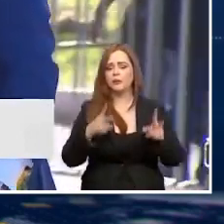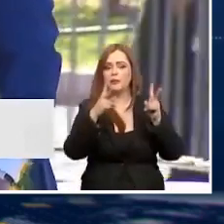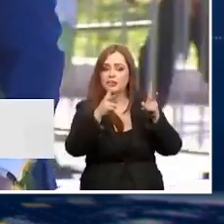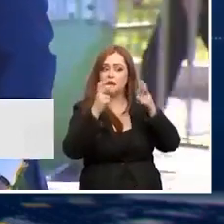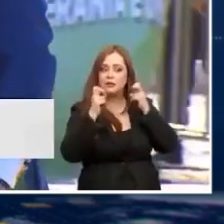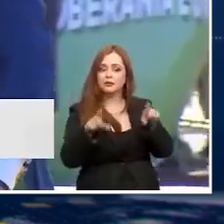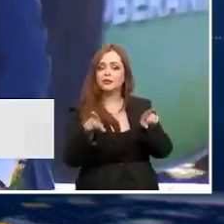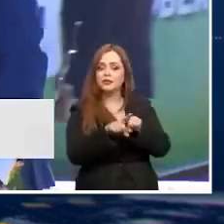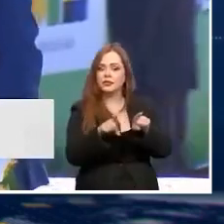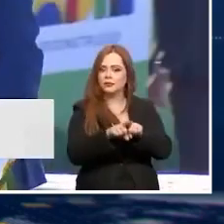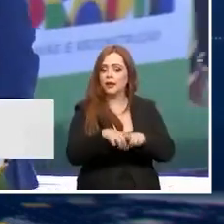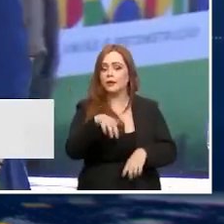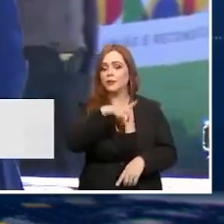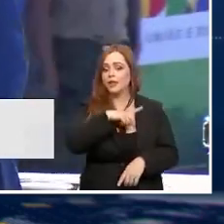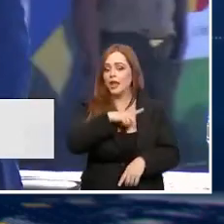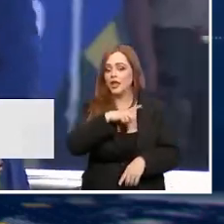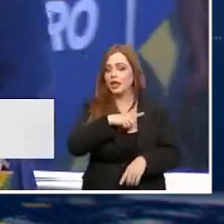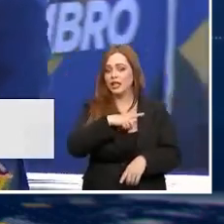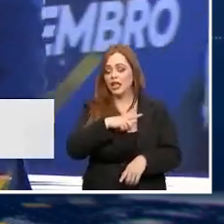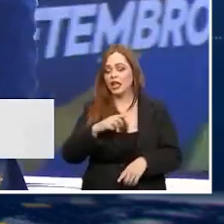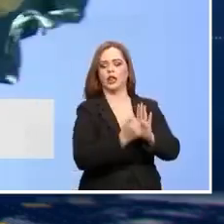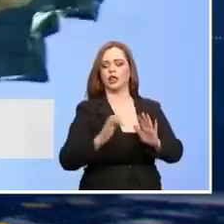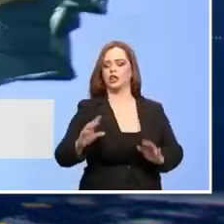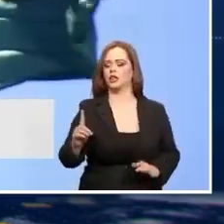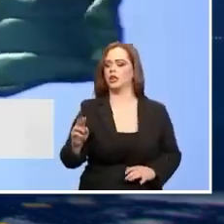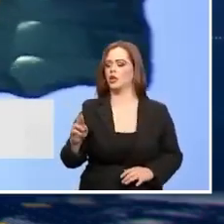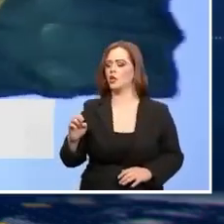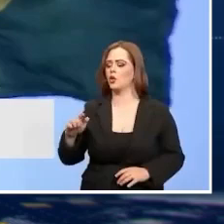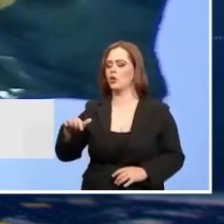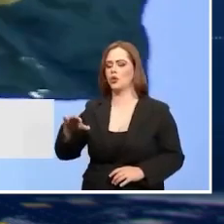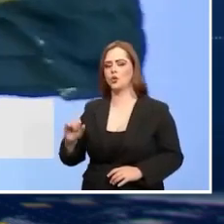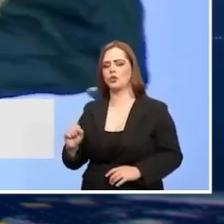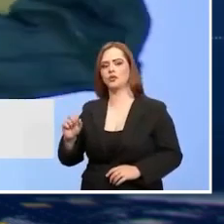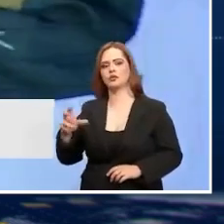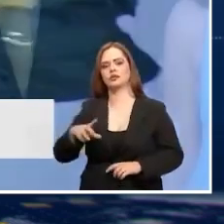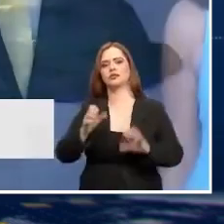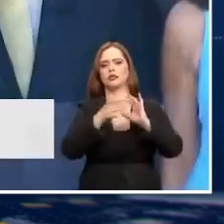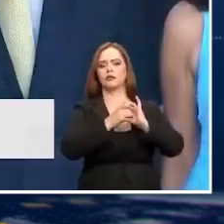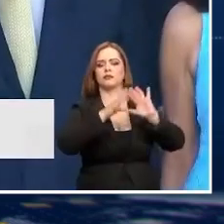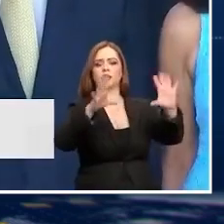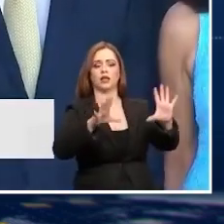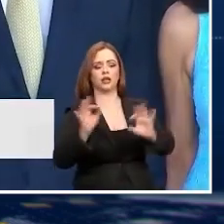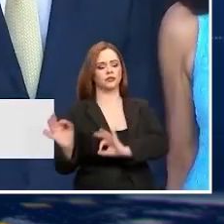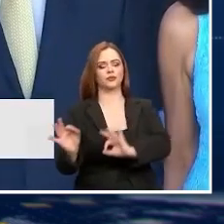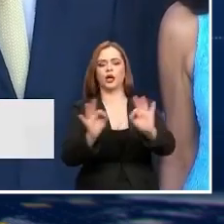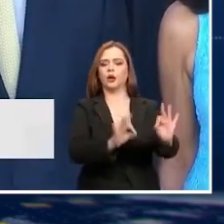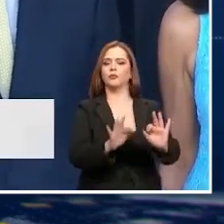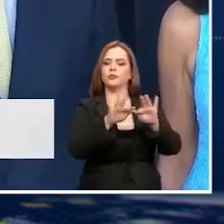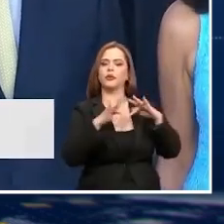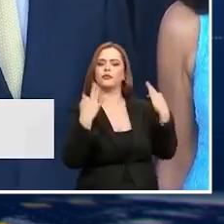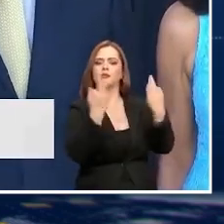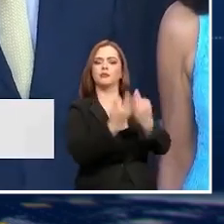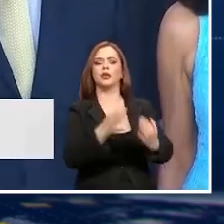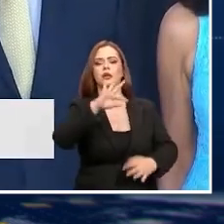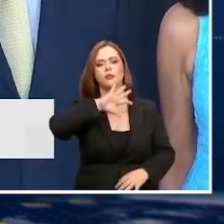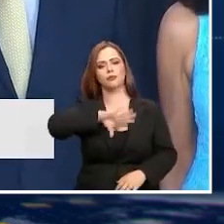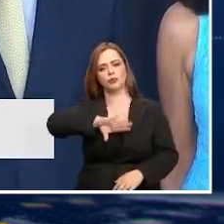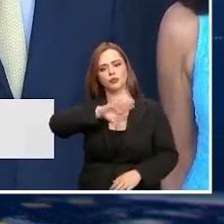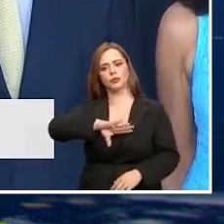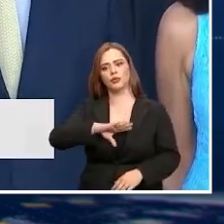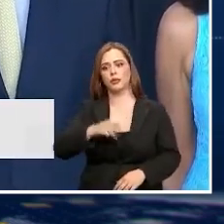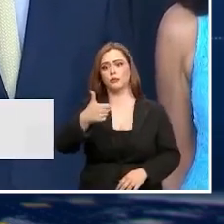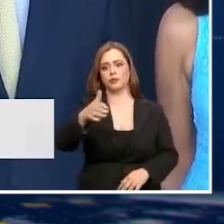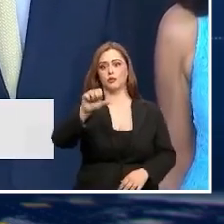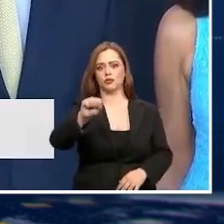então eu tenho foto dele com aquela roupinha de gala e tudo mais da guarda presidencial. Então eu fiquei muito triste de ver aquele desfile sem